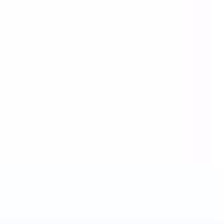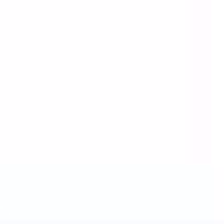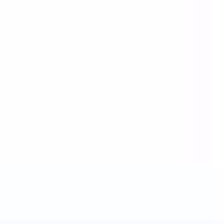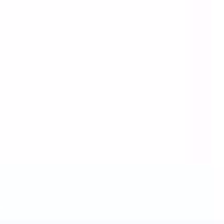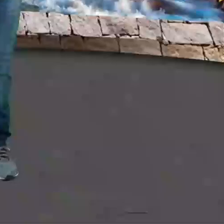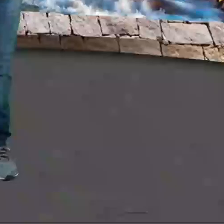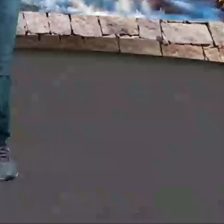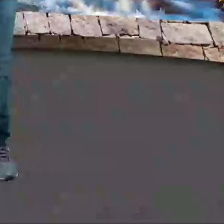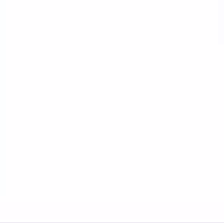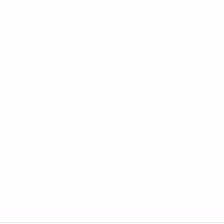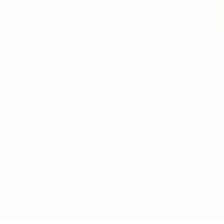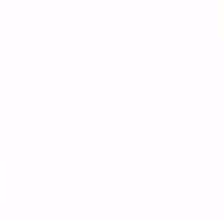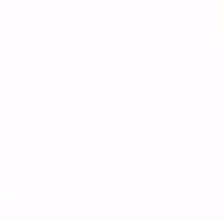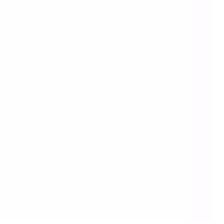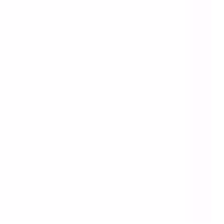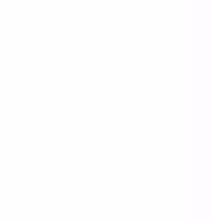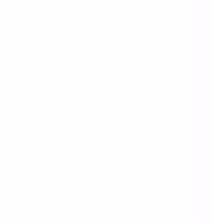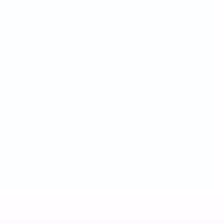na telinha.